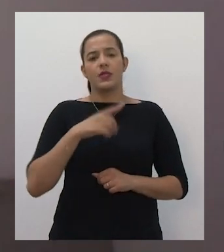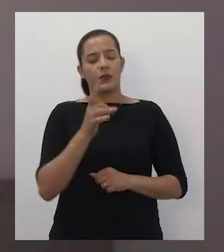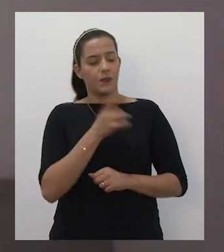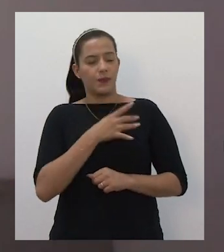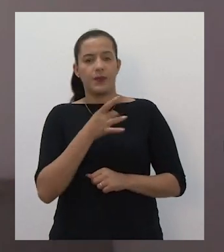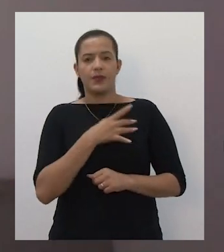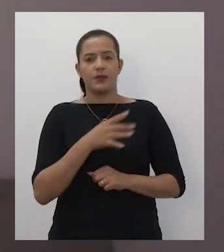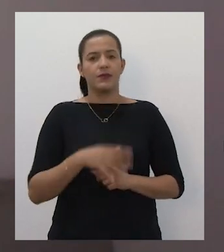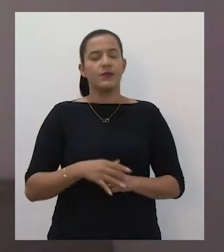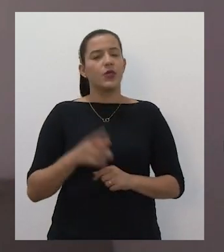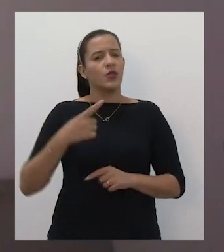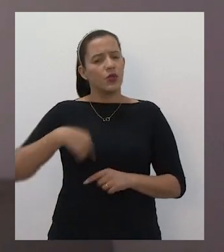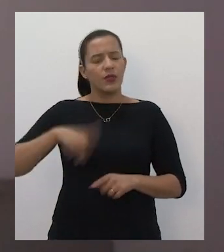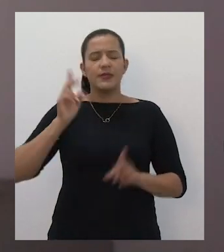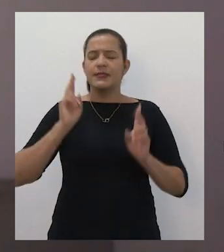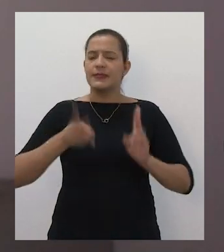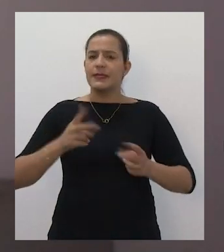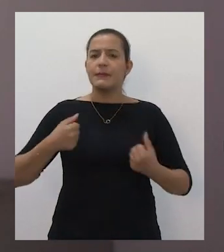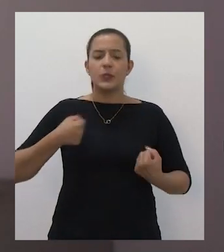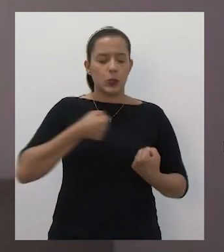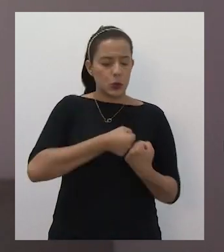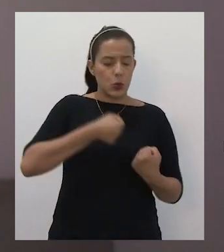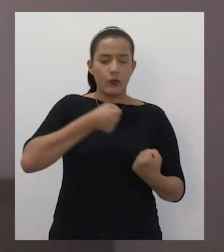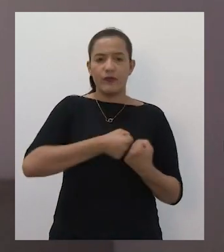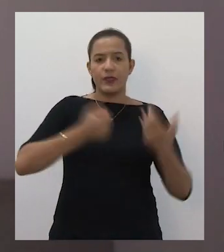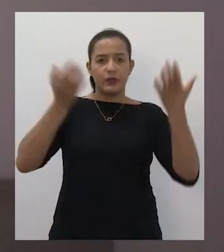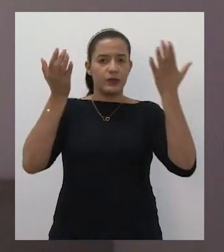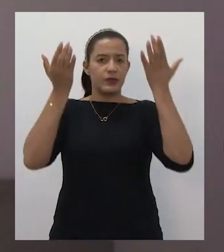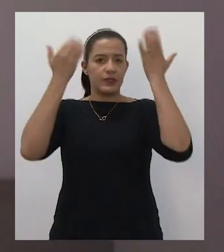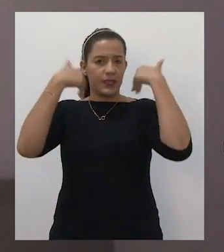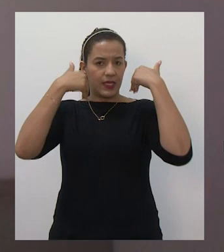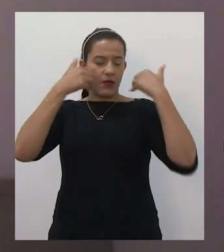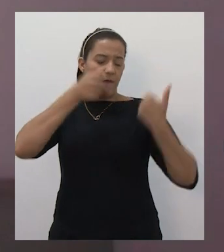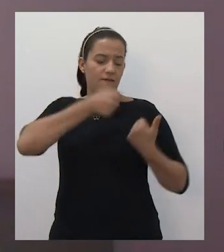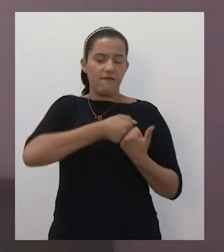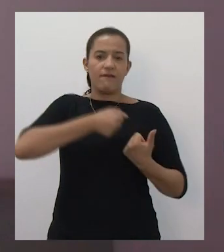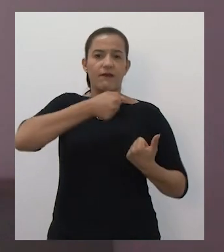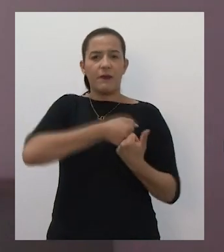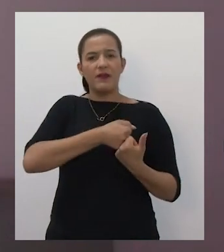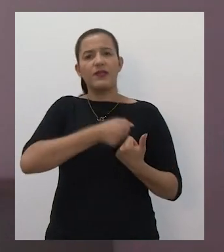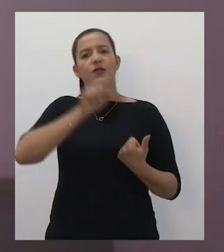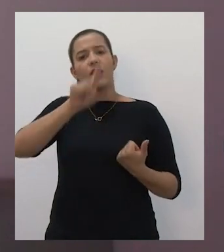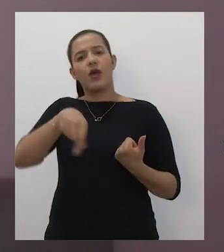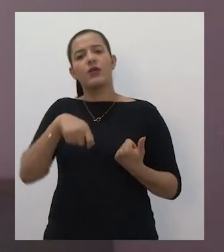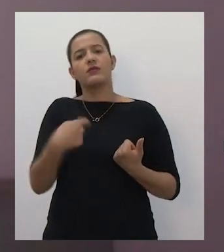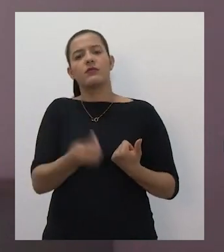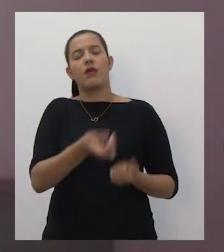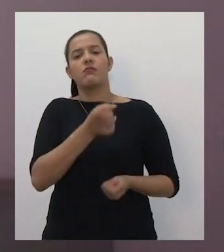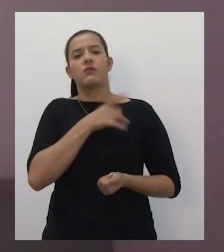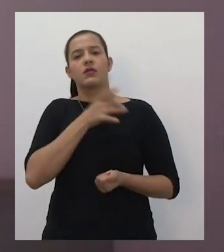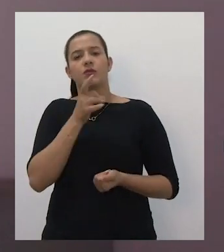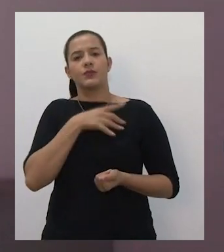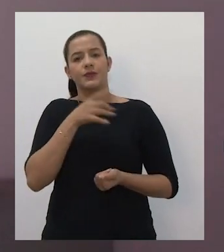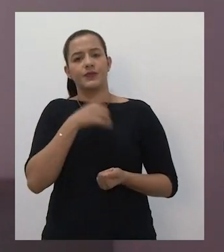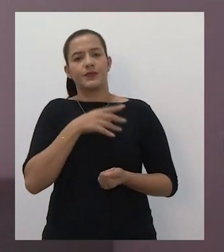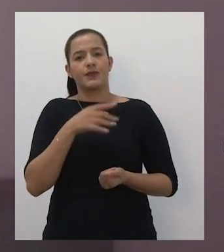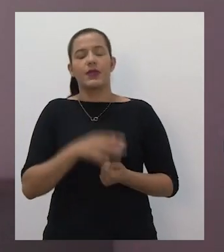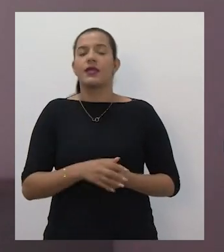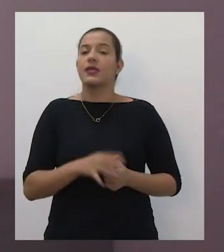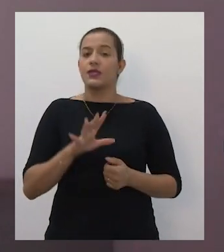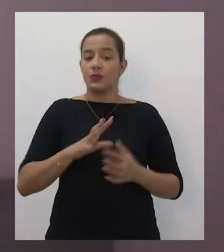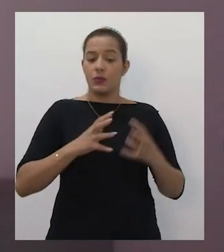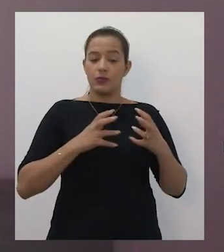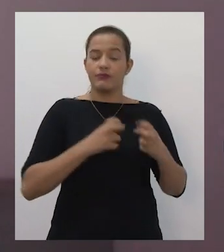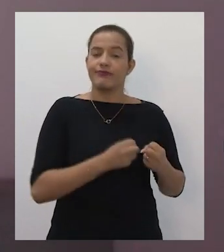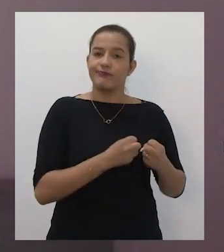medo. E o medo, ele é uma coisa que pode travar a